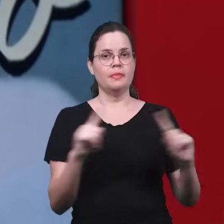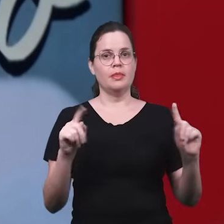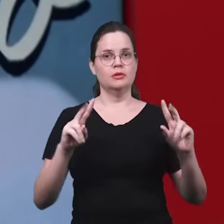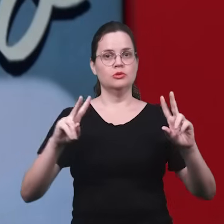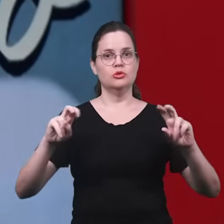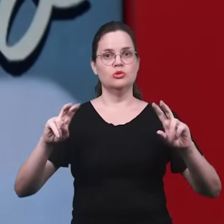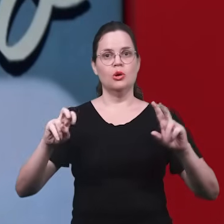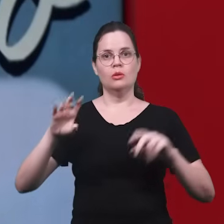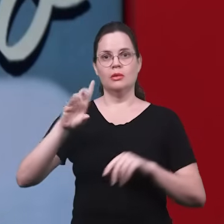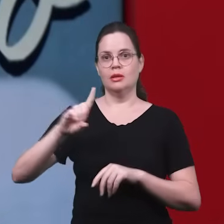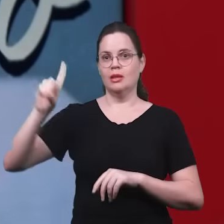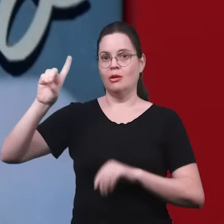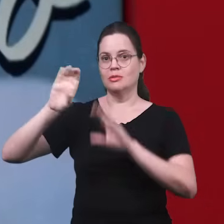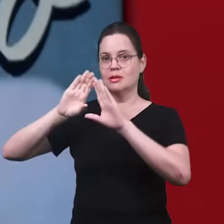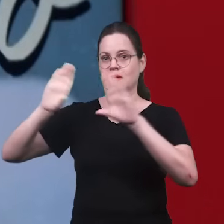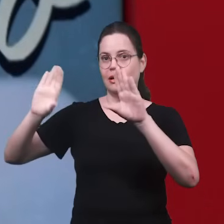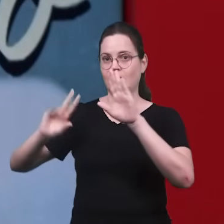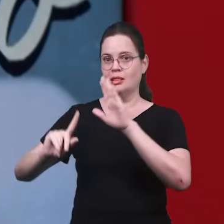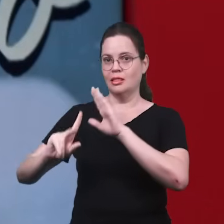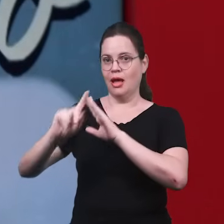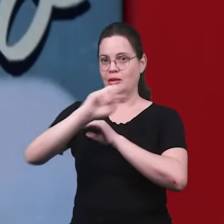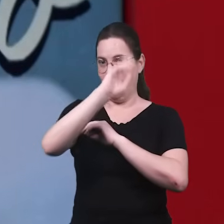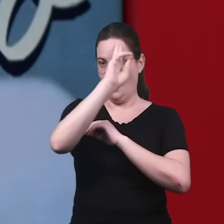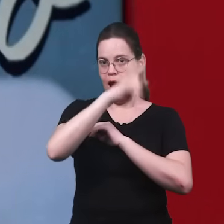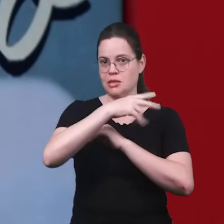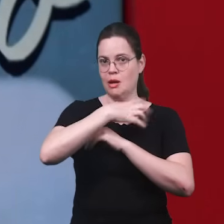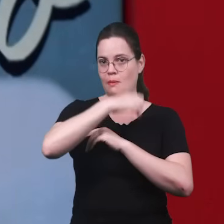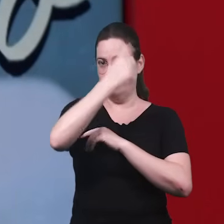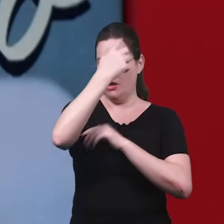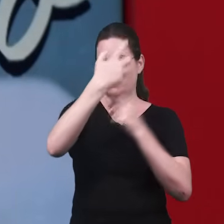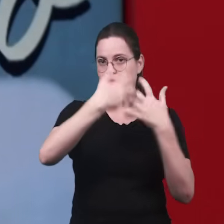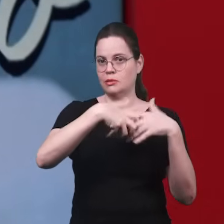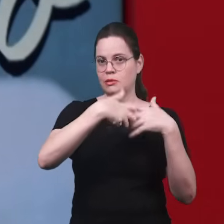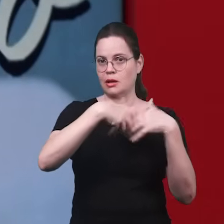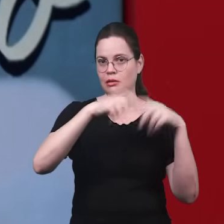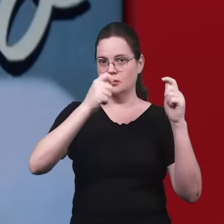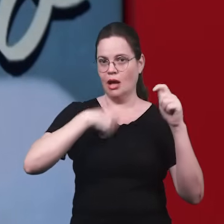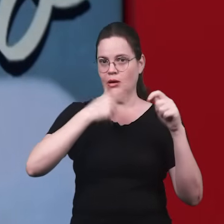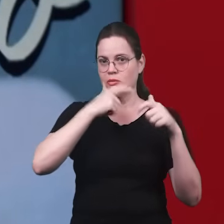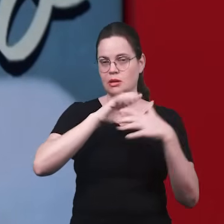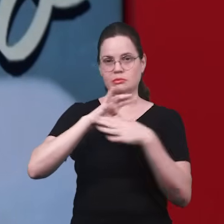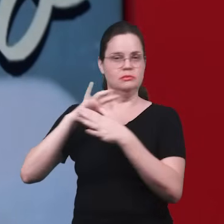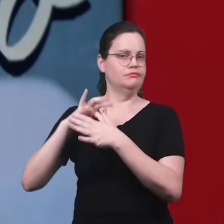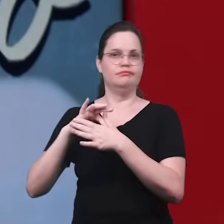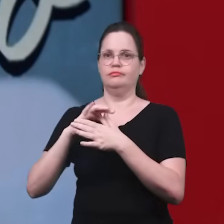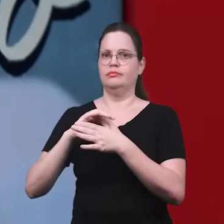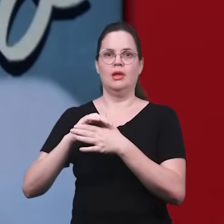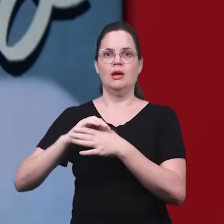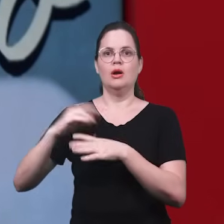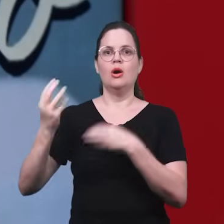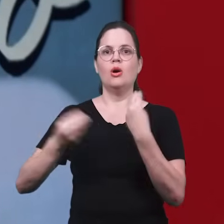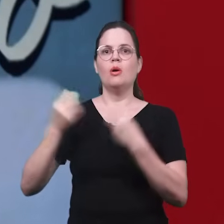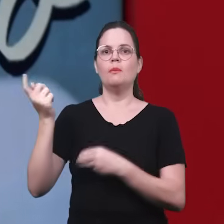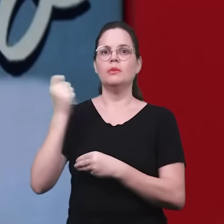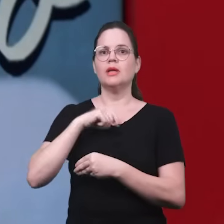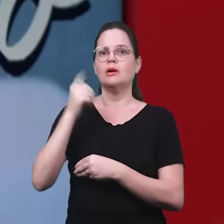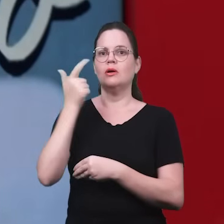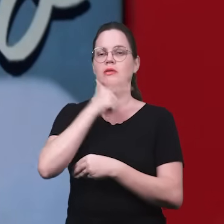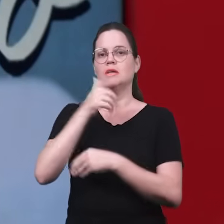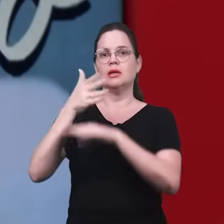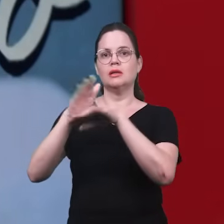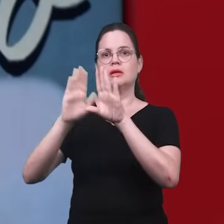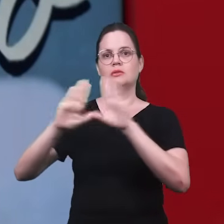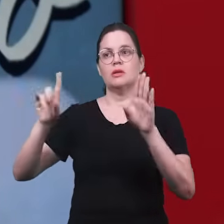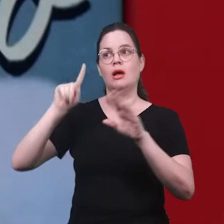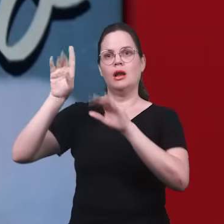levar o homem à eternidade, porque somente aquilo que sai da eternidade é que pode levar o homem de volta à